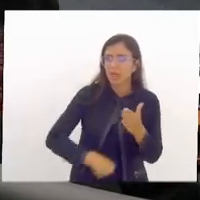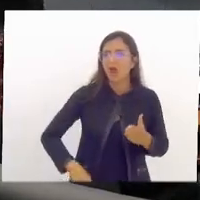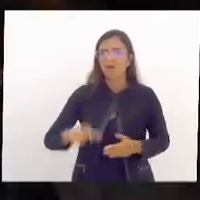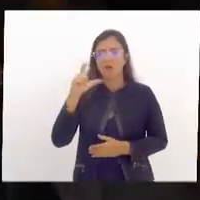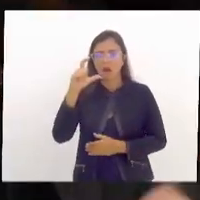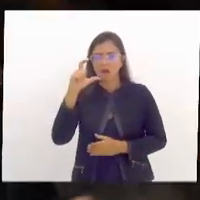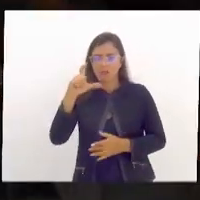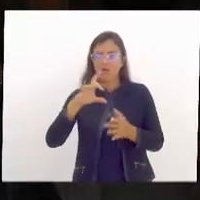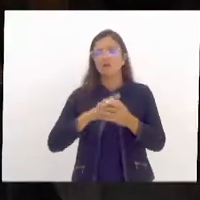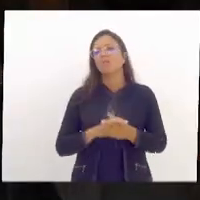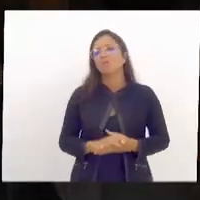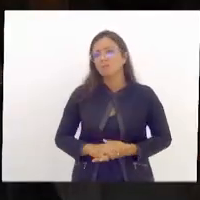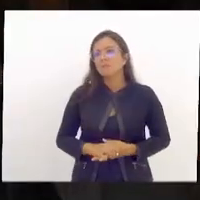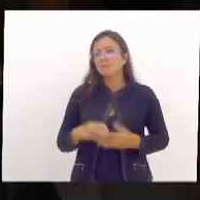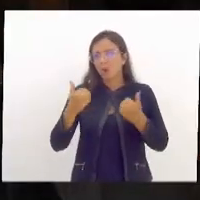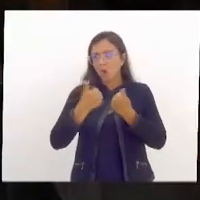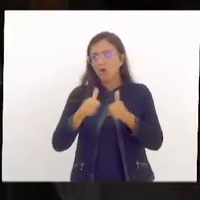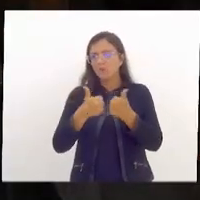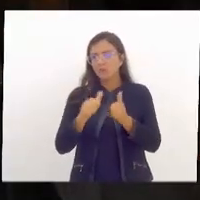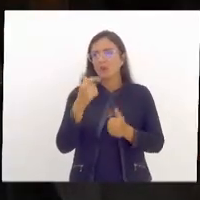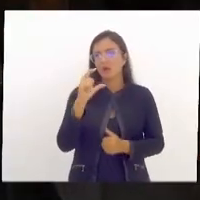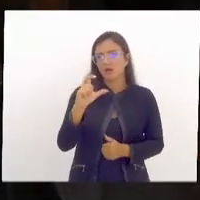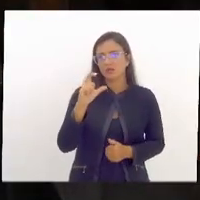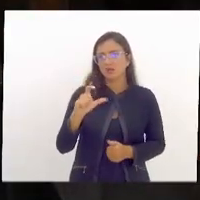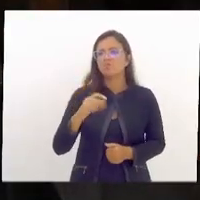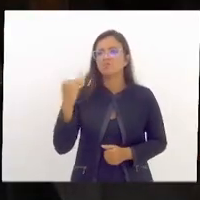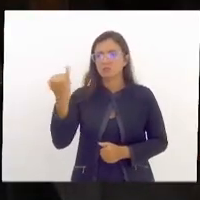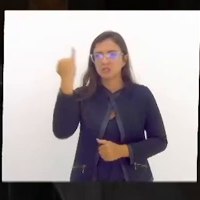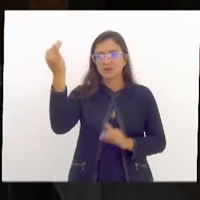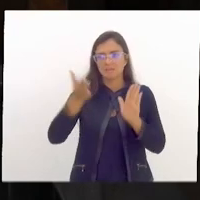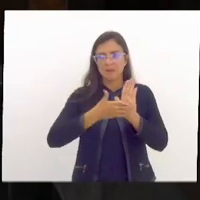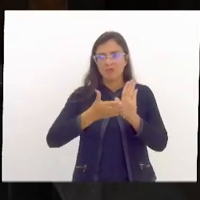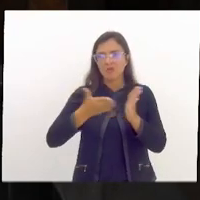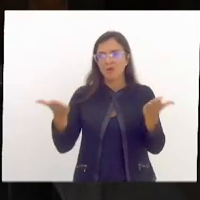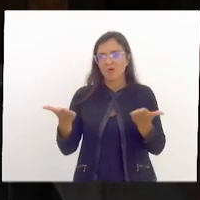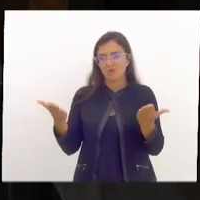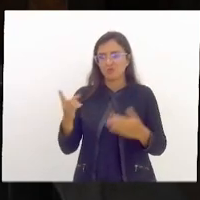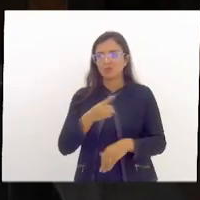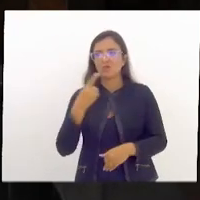Importante pauta que nós vamos dar continuidade aqui nessa casa.